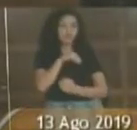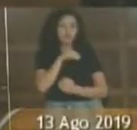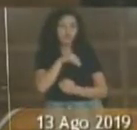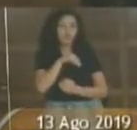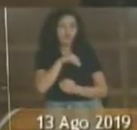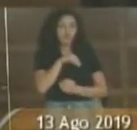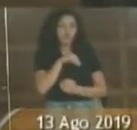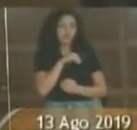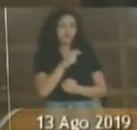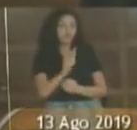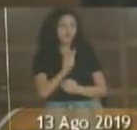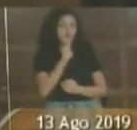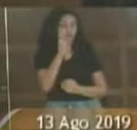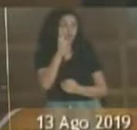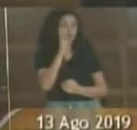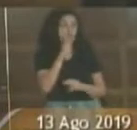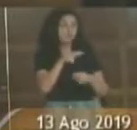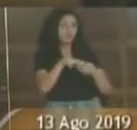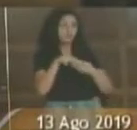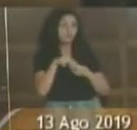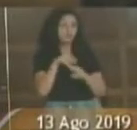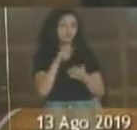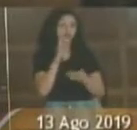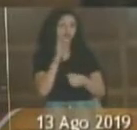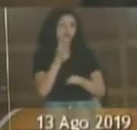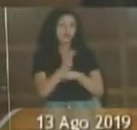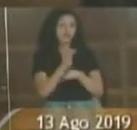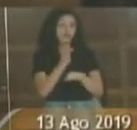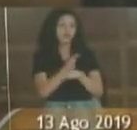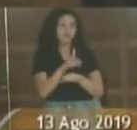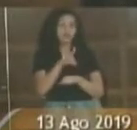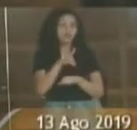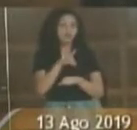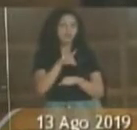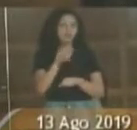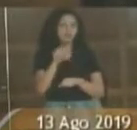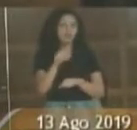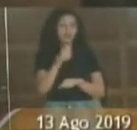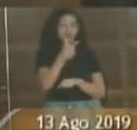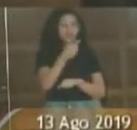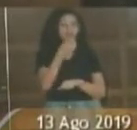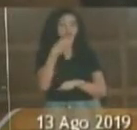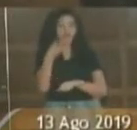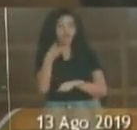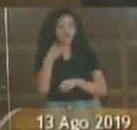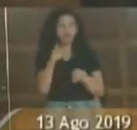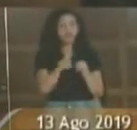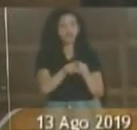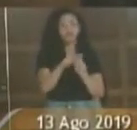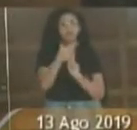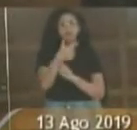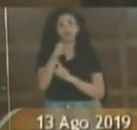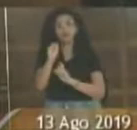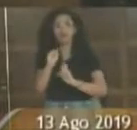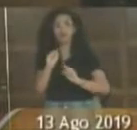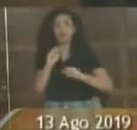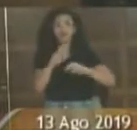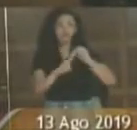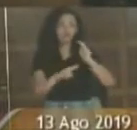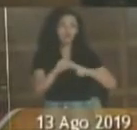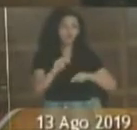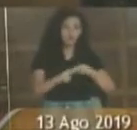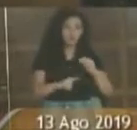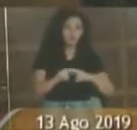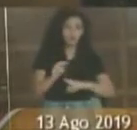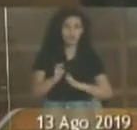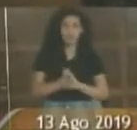o valor referente ao não comparecimento em duas sessões, dias 13 e 18 de junho, à Câmara Municipal por motivos particulares, conforme artigo 24 da Resolução número